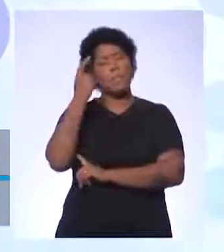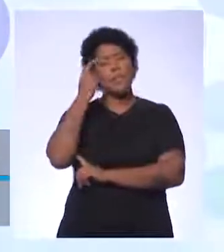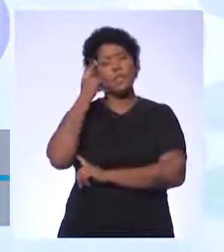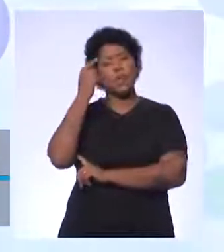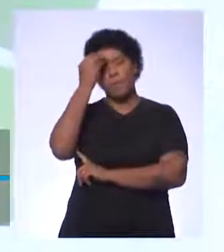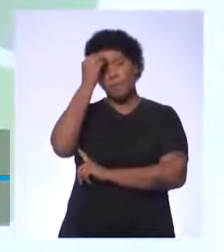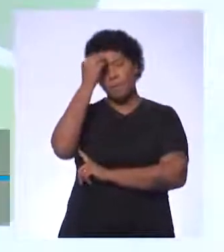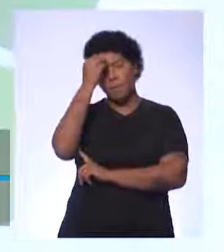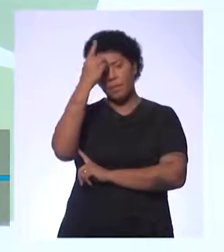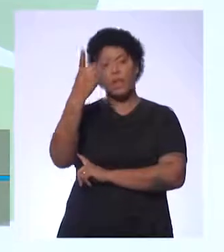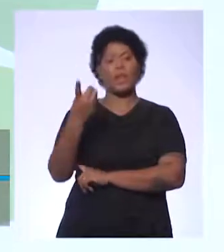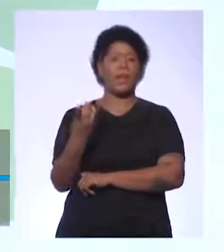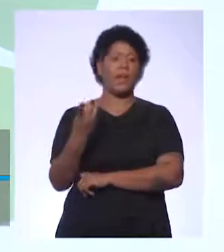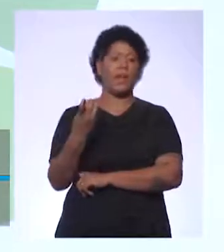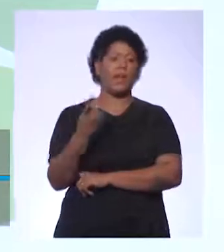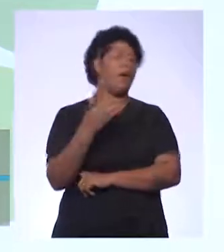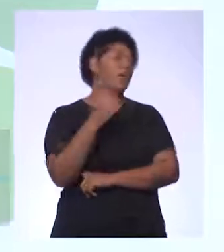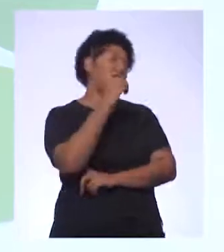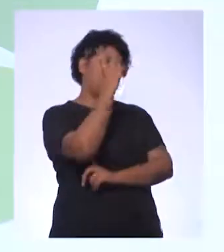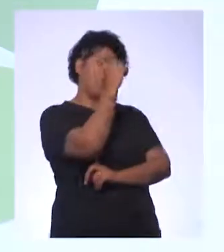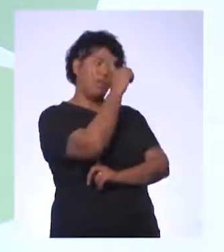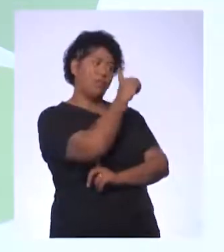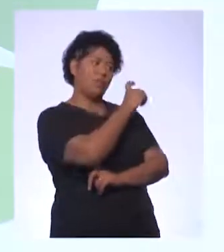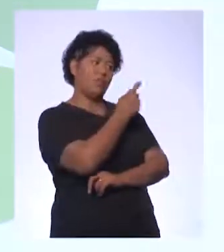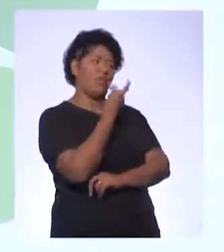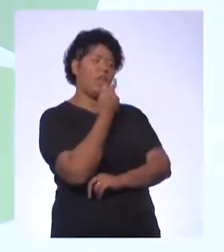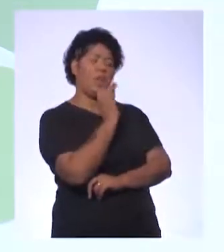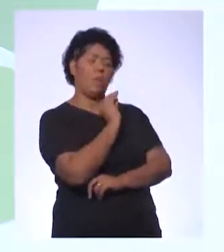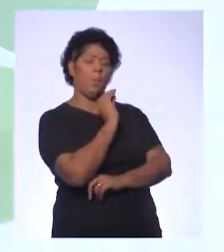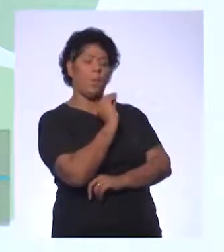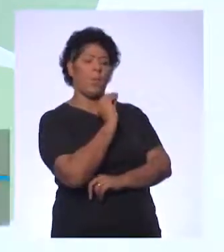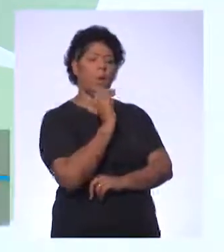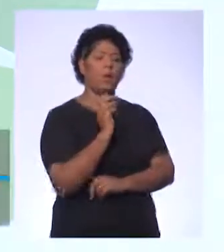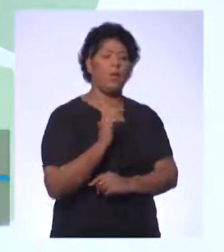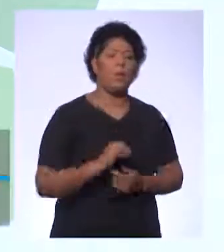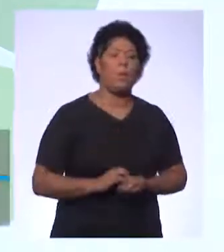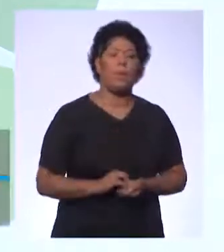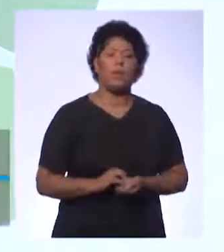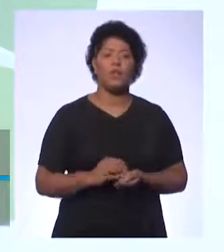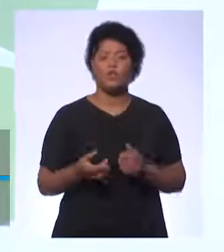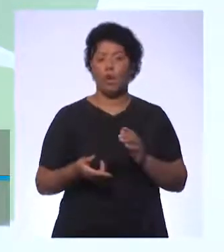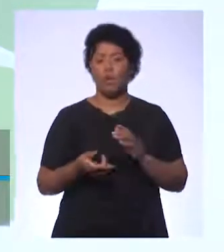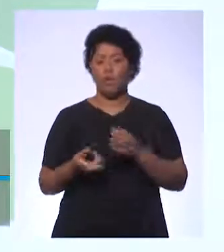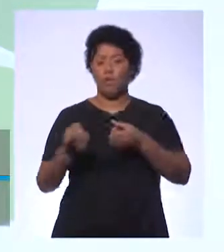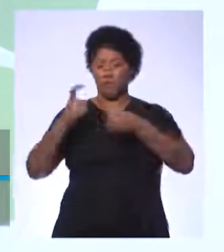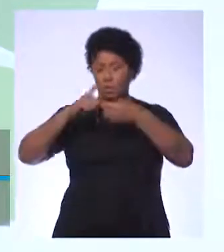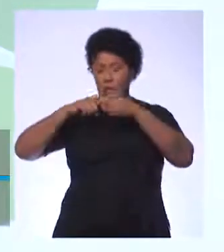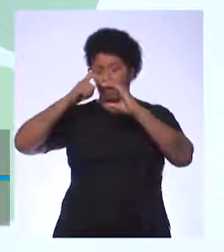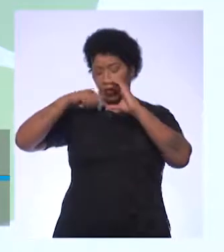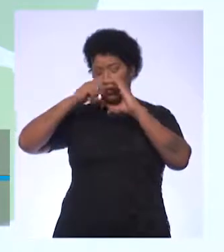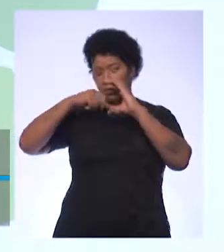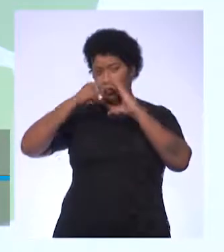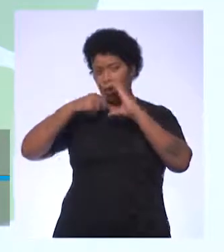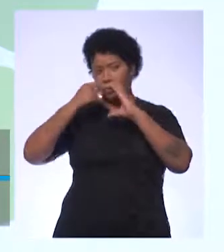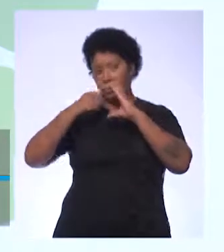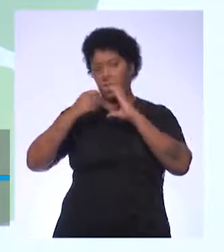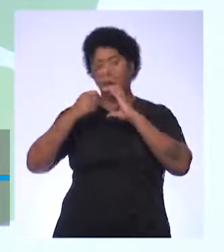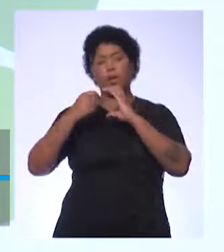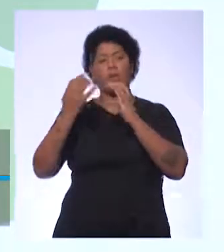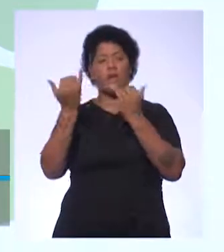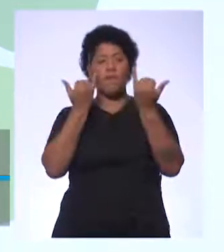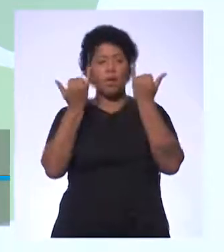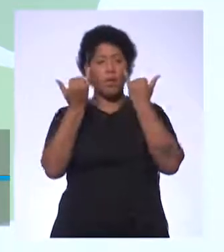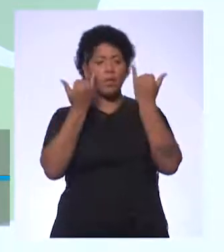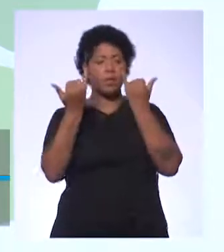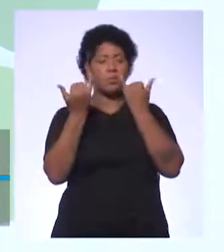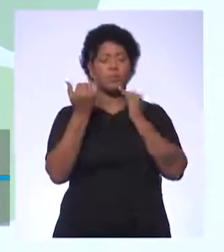ideia? Ah, difícil, difícil. Eu não vou me arriscar. Mas, assim, voltando um pouquinho só para falar sobre o vídeo, da notícia, da reportagem, né?